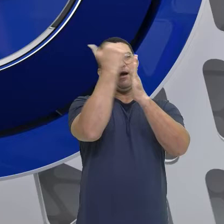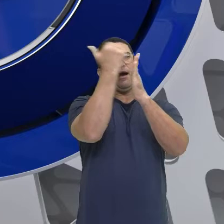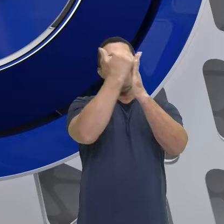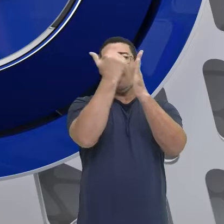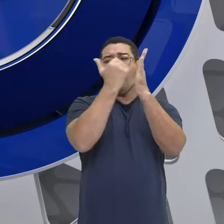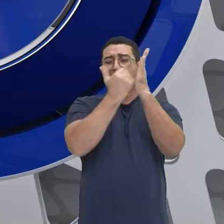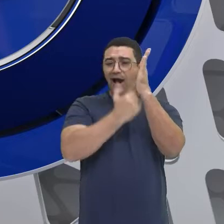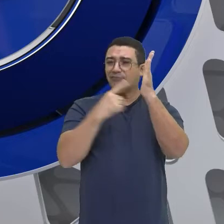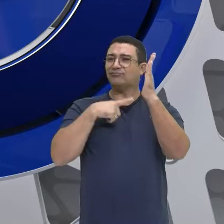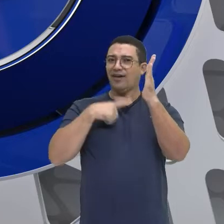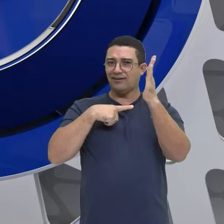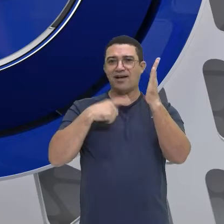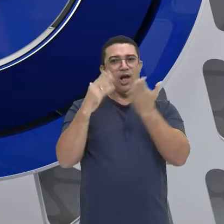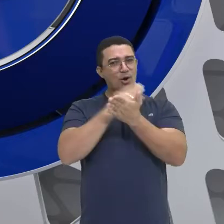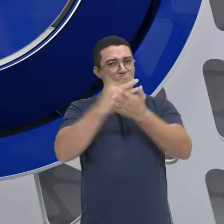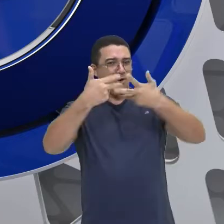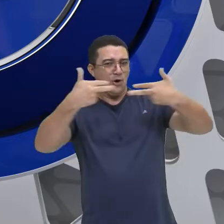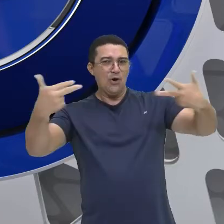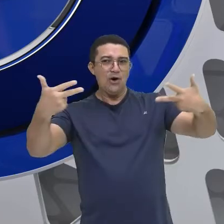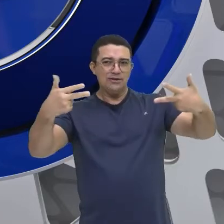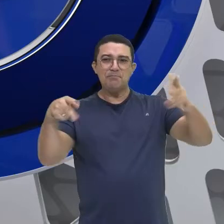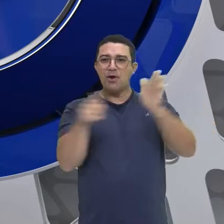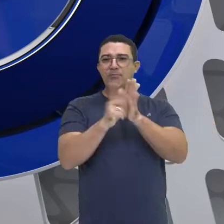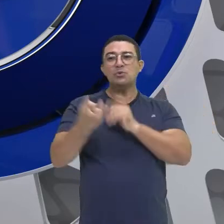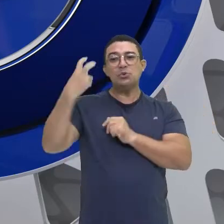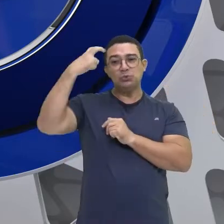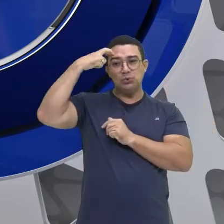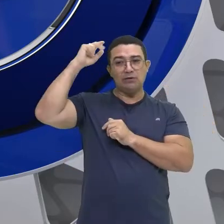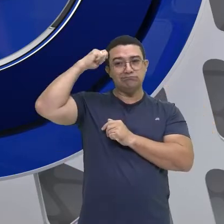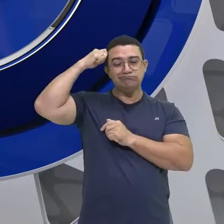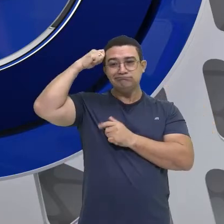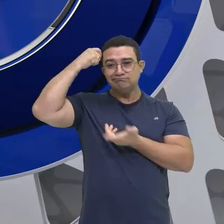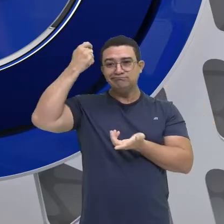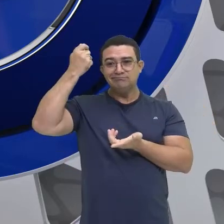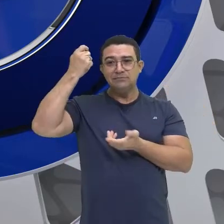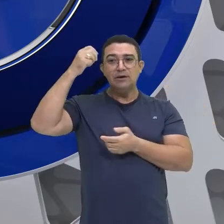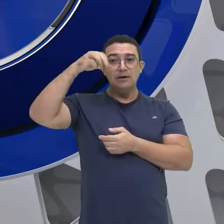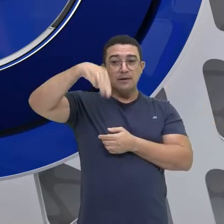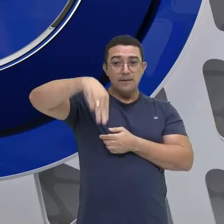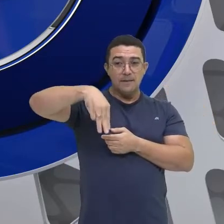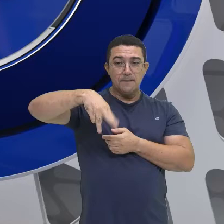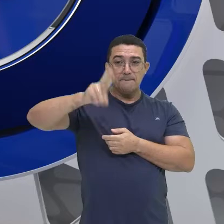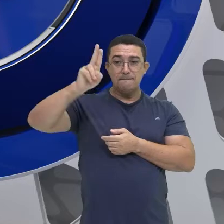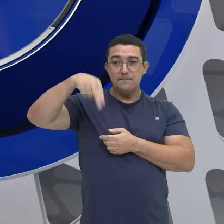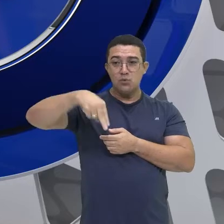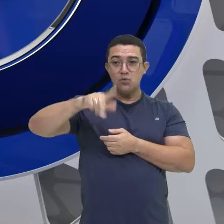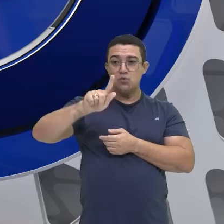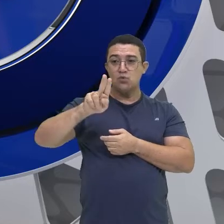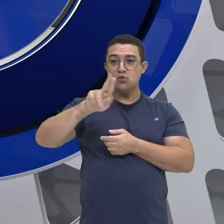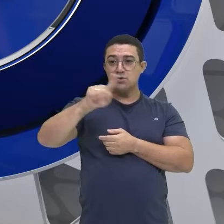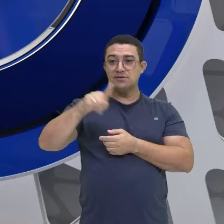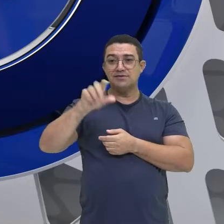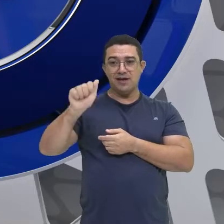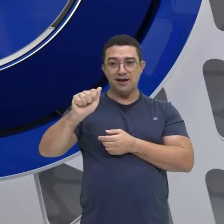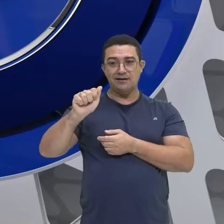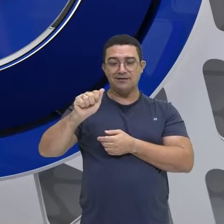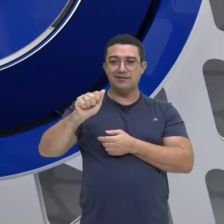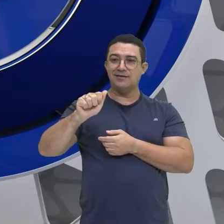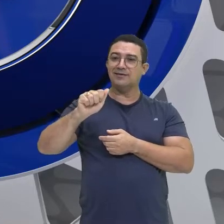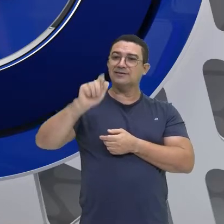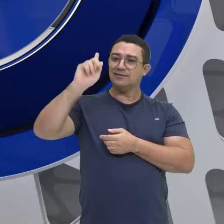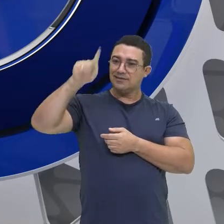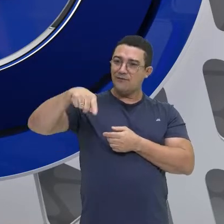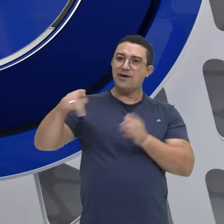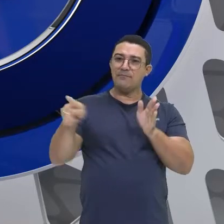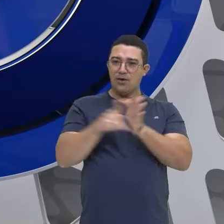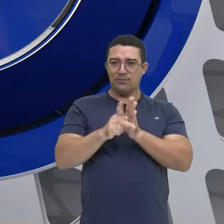ter provado alguma coisa e até gostado. Por exemplo, munguzá. Eu adoro munguzá. E é uma comida, né, que tem ali elementos